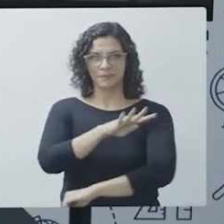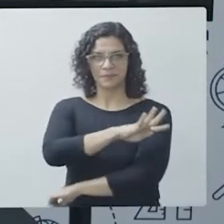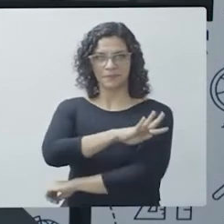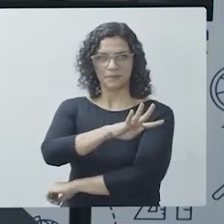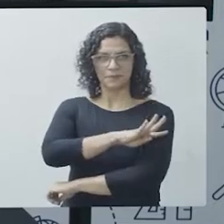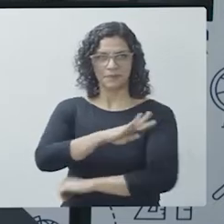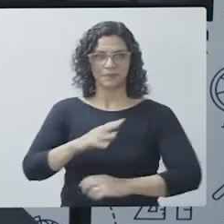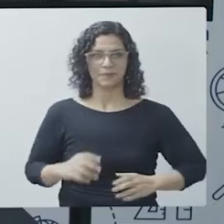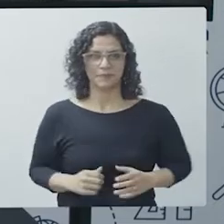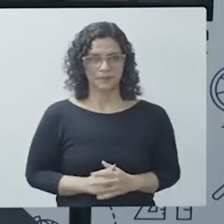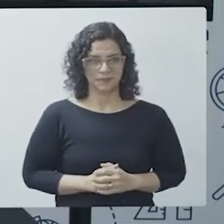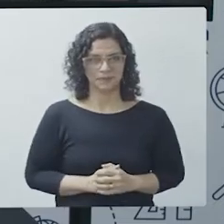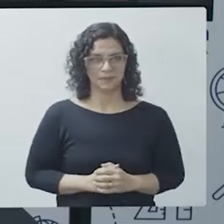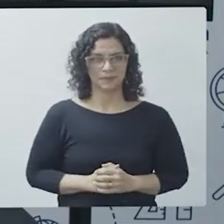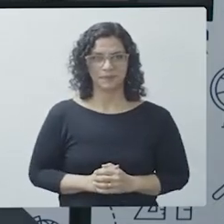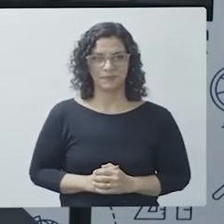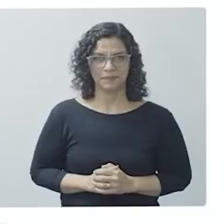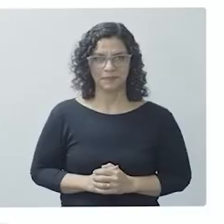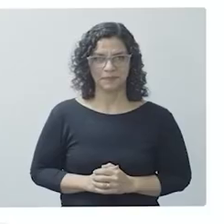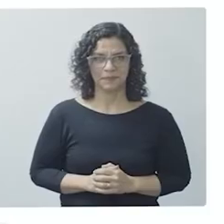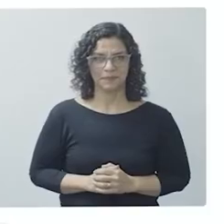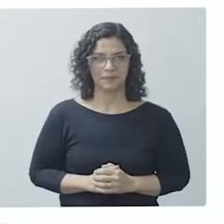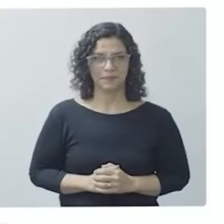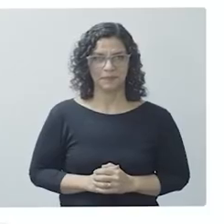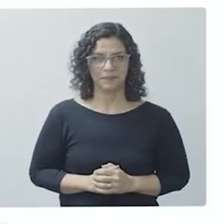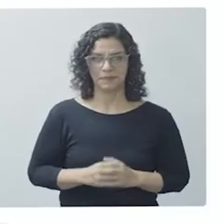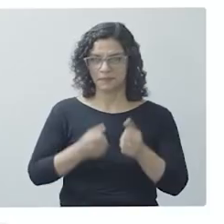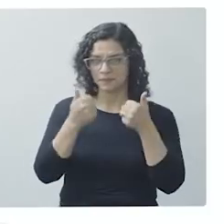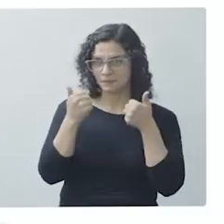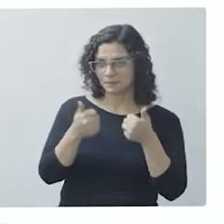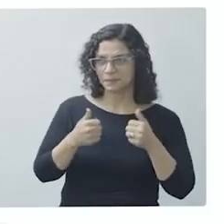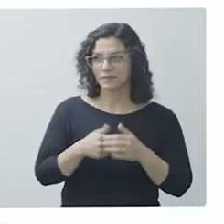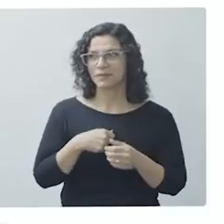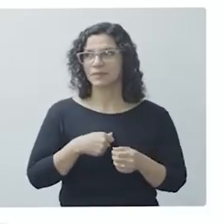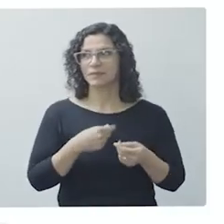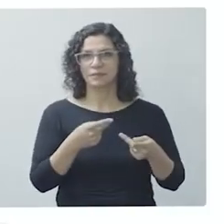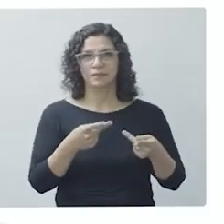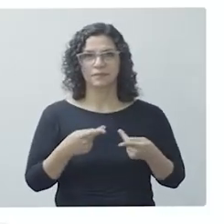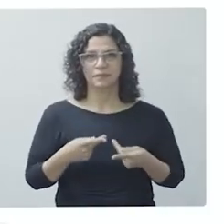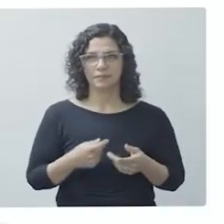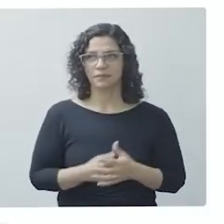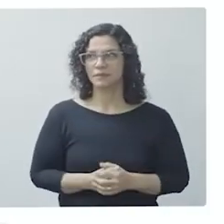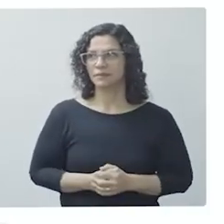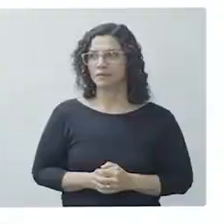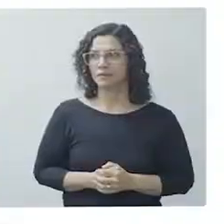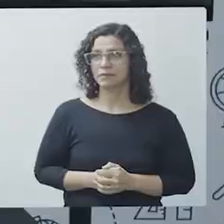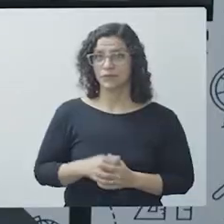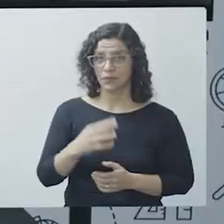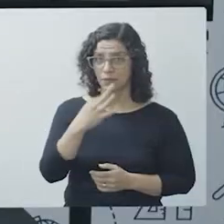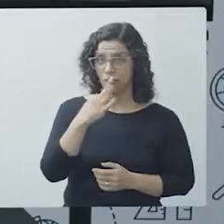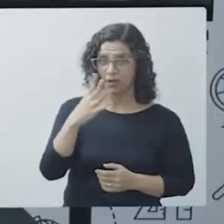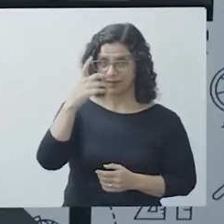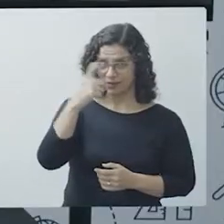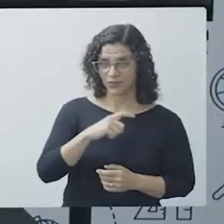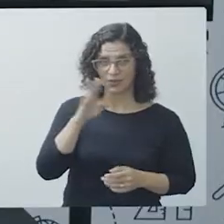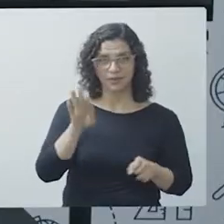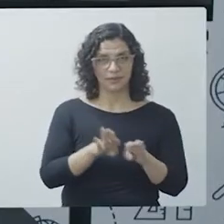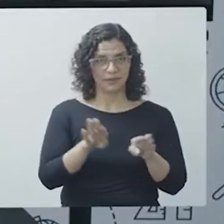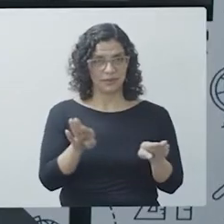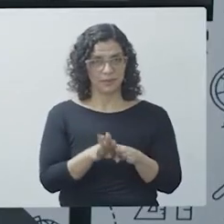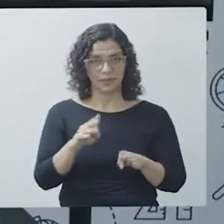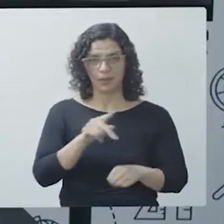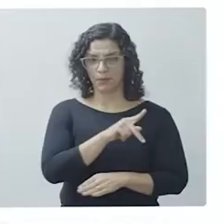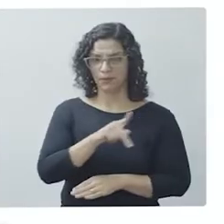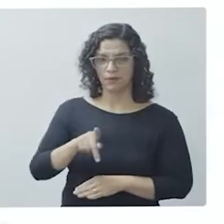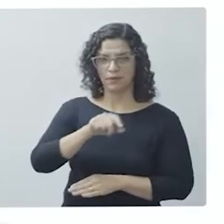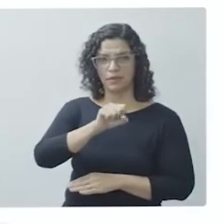adequação pedagógica do quarto ano. Muito bem, vocês já me conhecem,